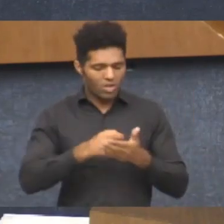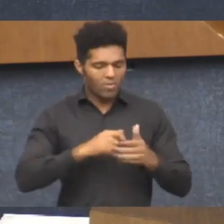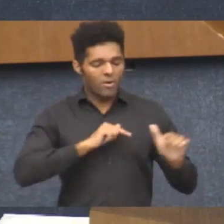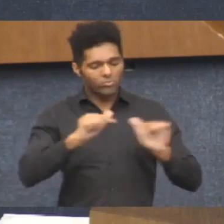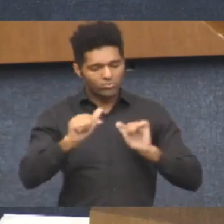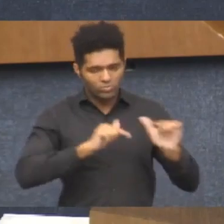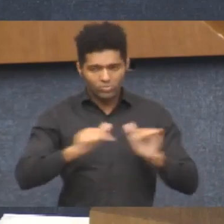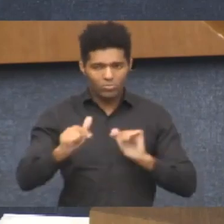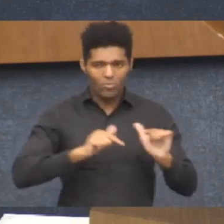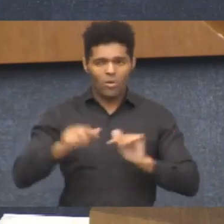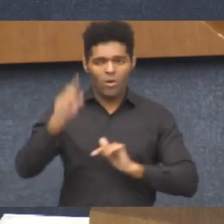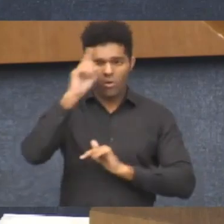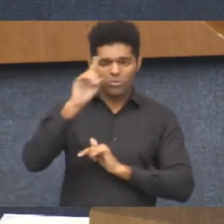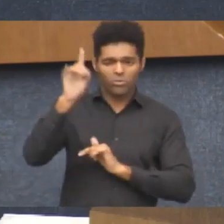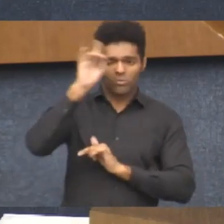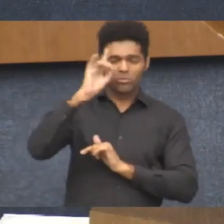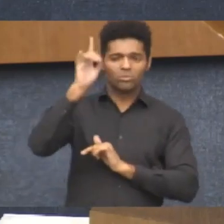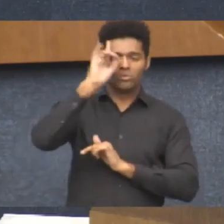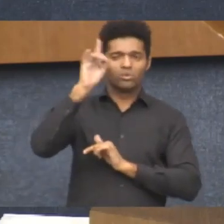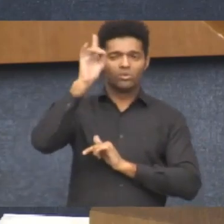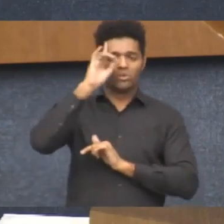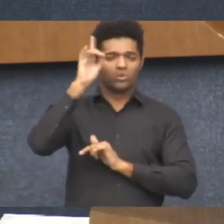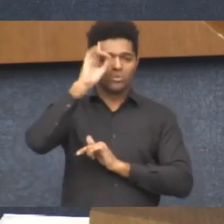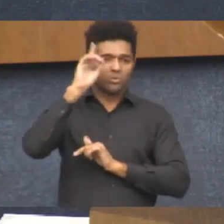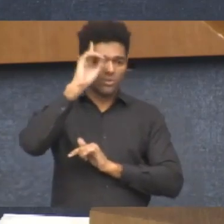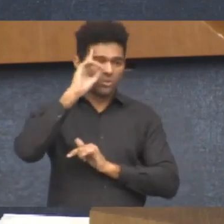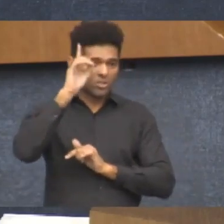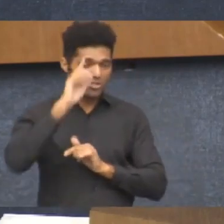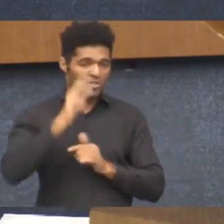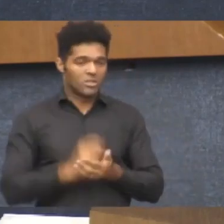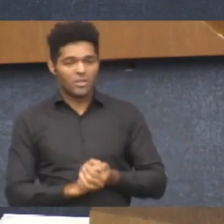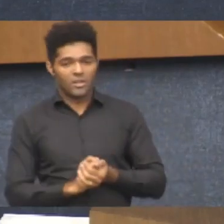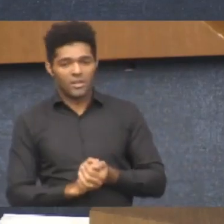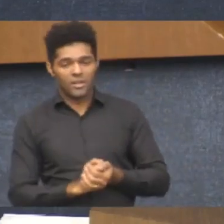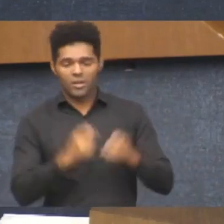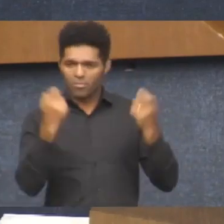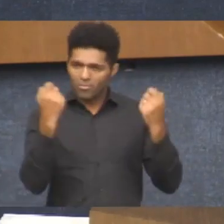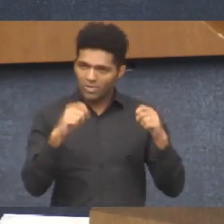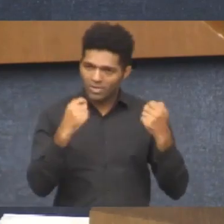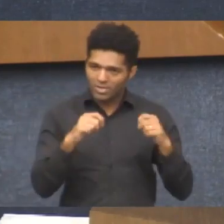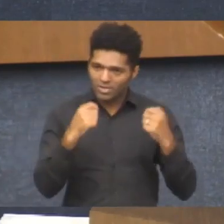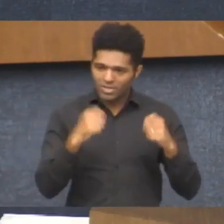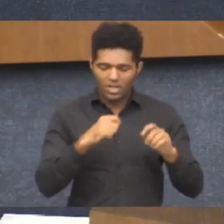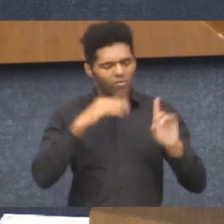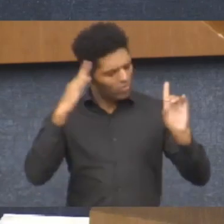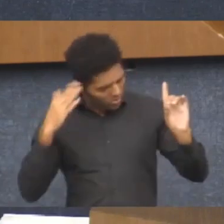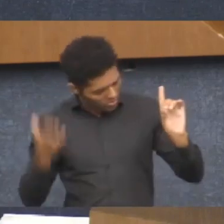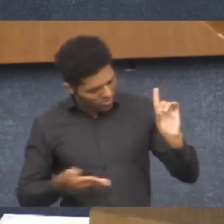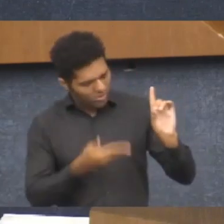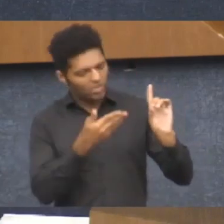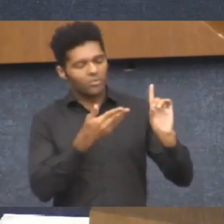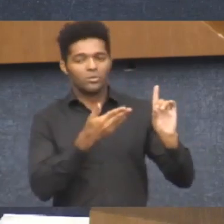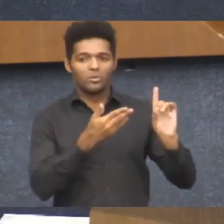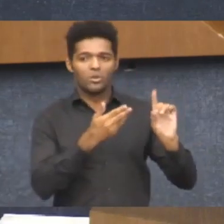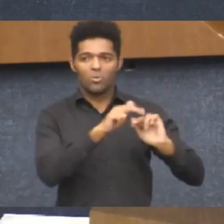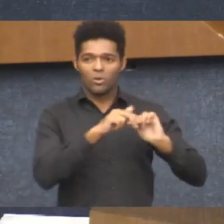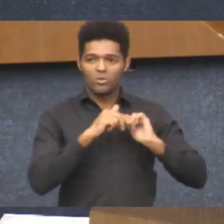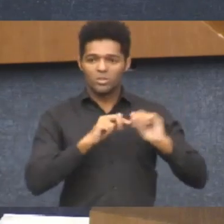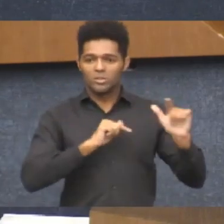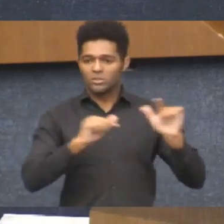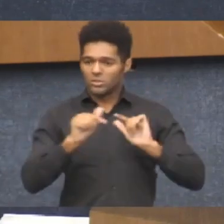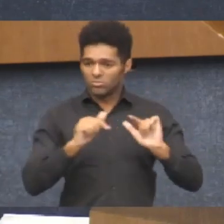fazem todos os dias e que há muito tempo precisavam ser ainda mais reconhecidos por aquilo